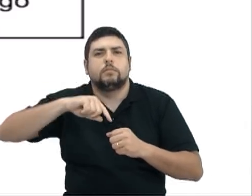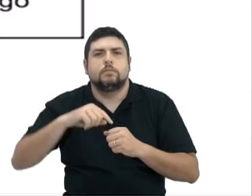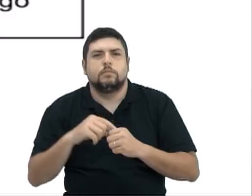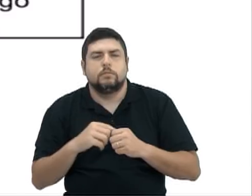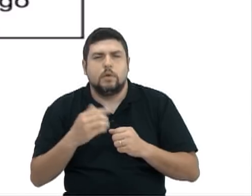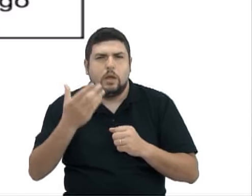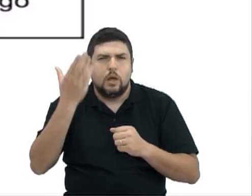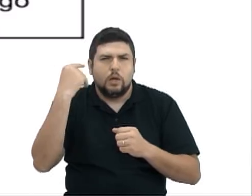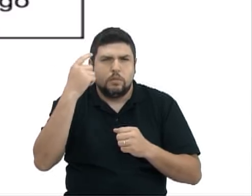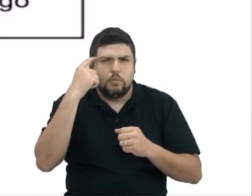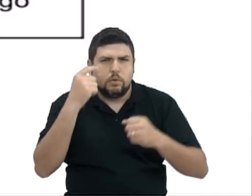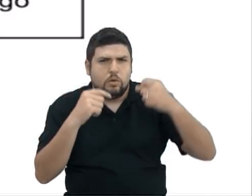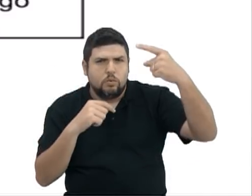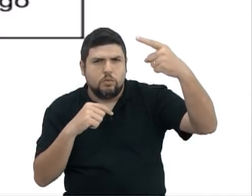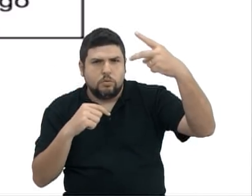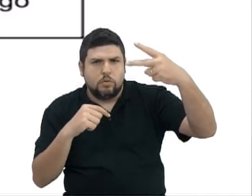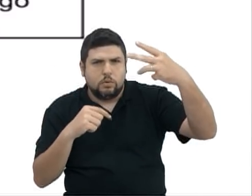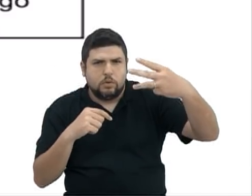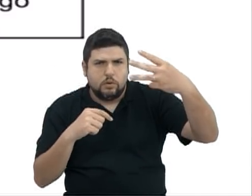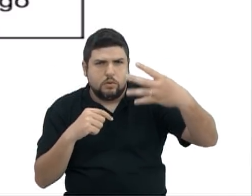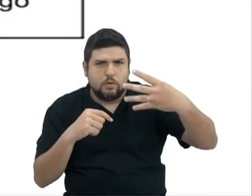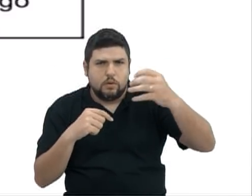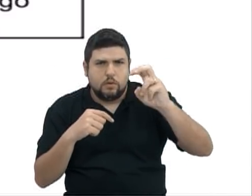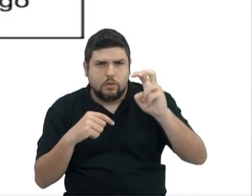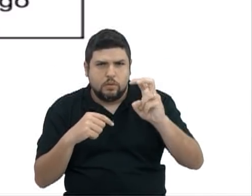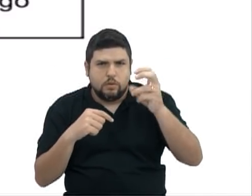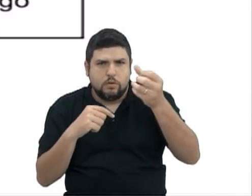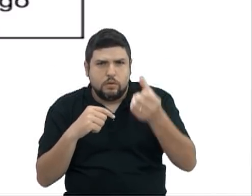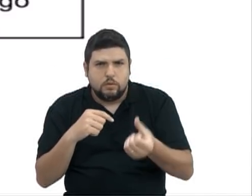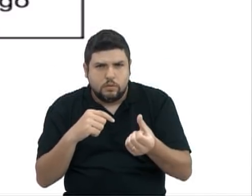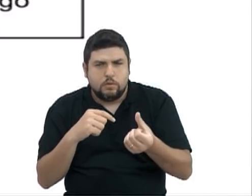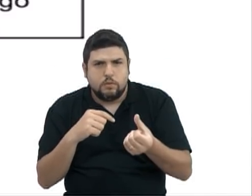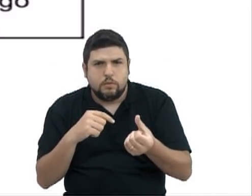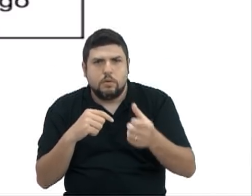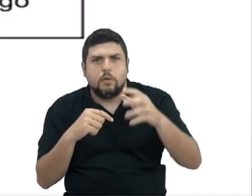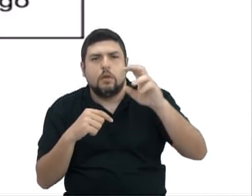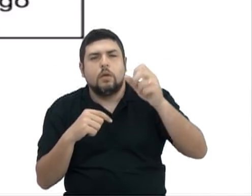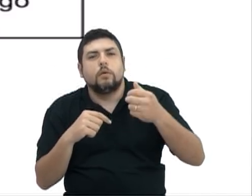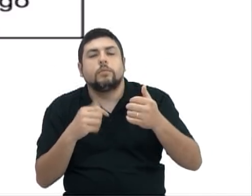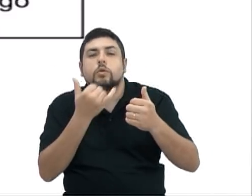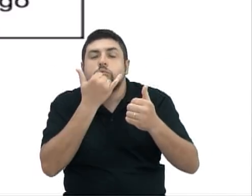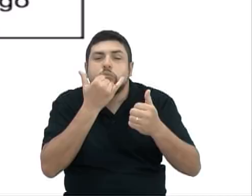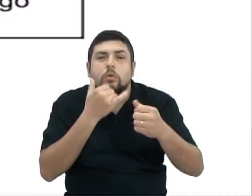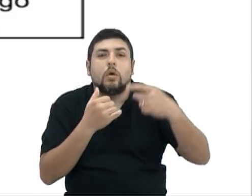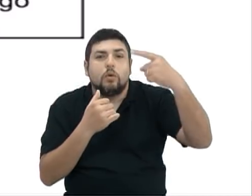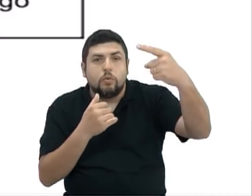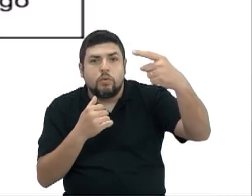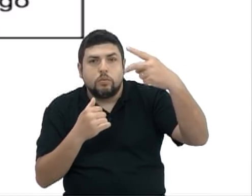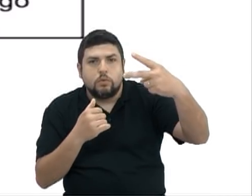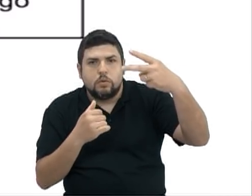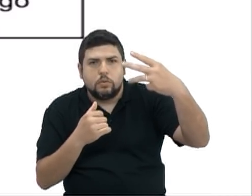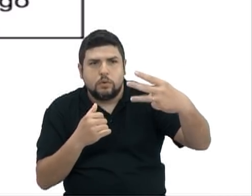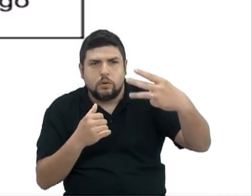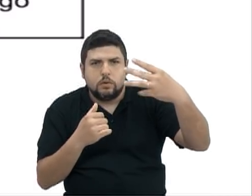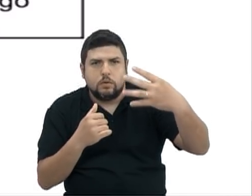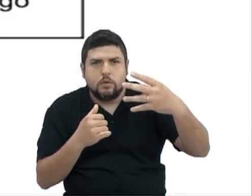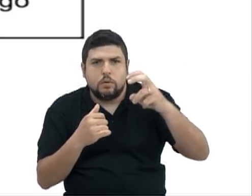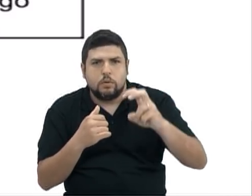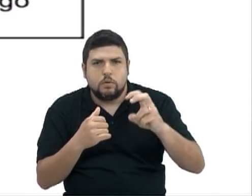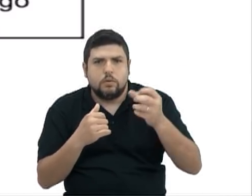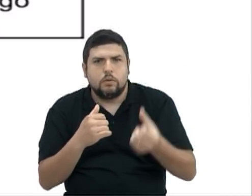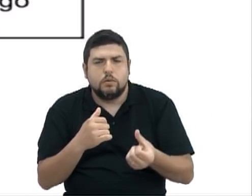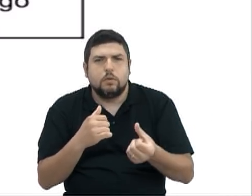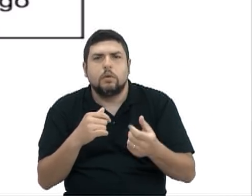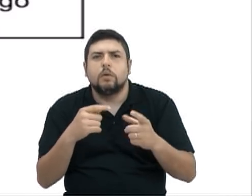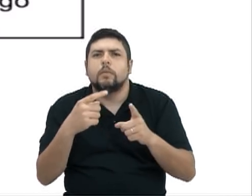pessoas. Eu contava assim, ó, 1, 2, 3, 4, 5, não, dava assim, 1, 2, 3, 4, 5, 6. Por